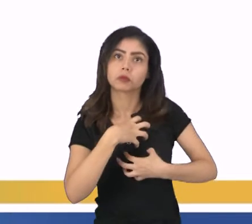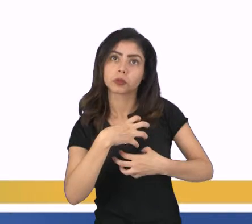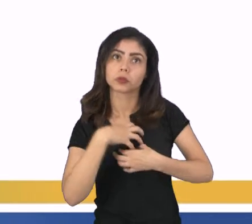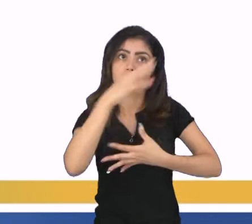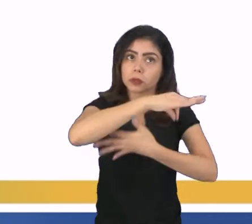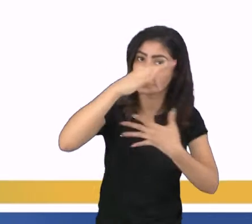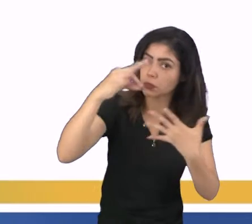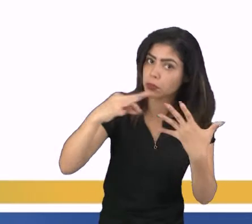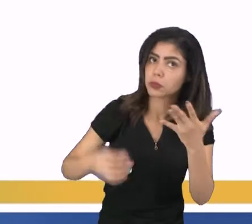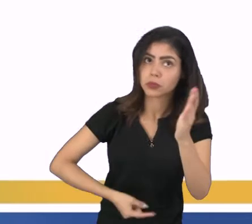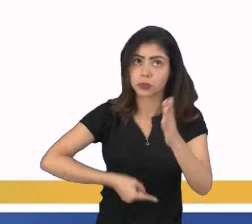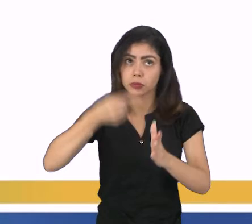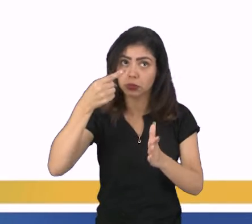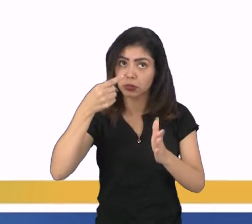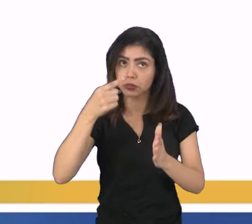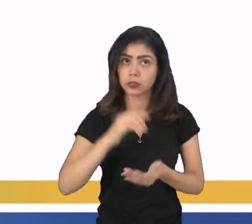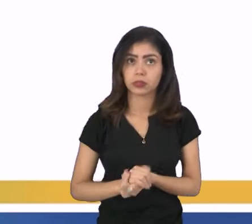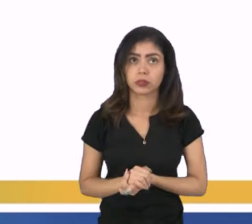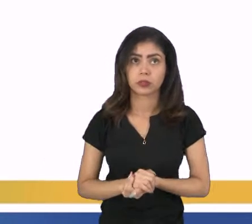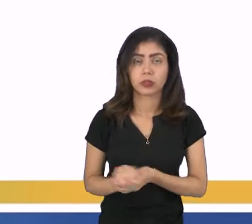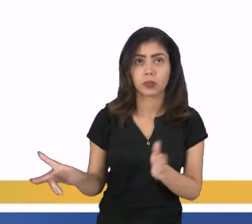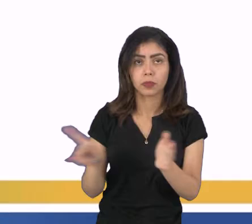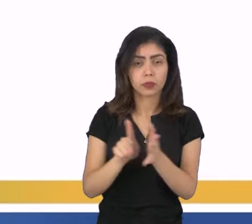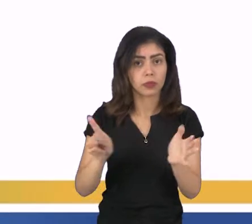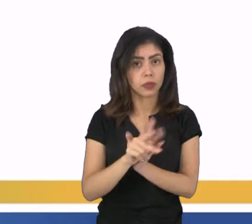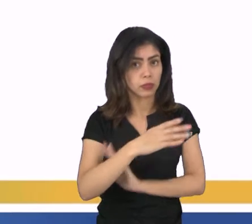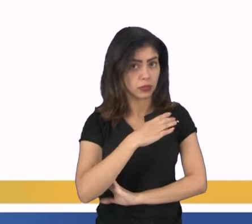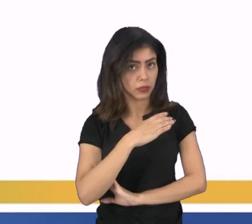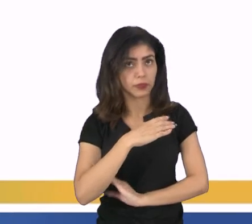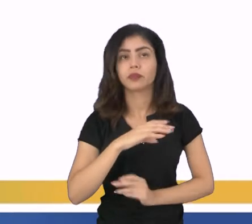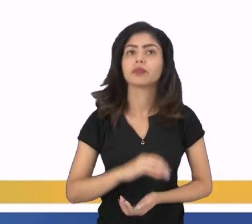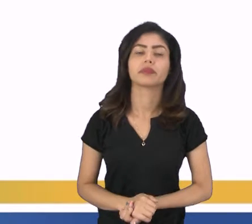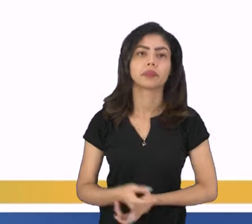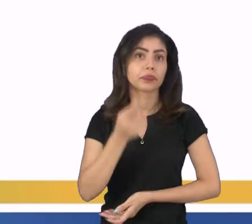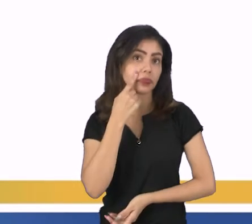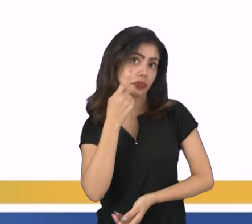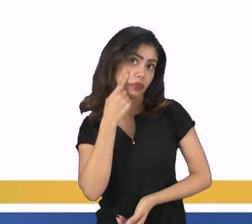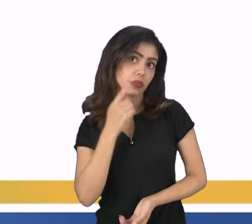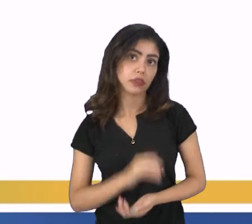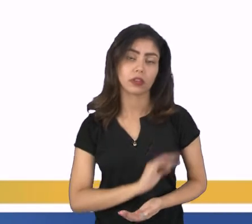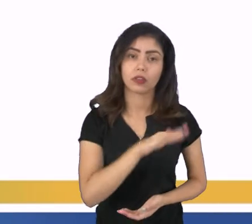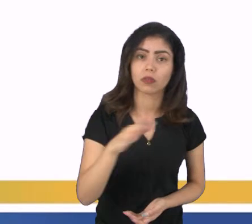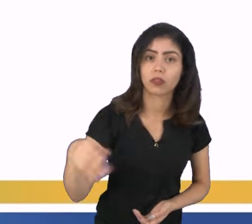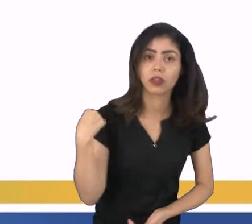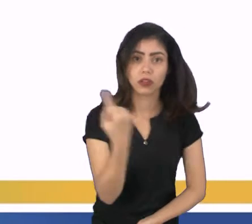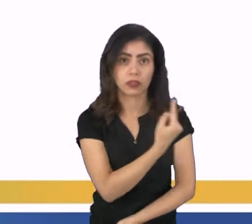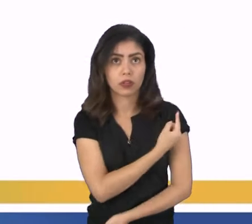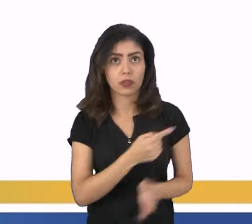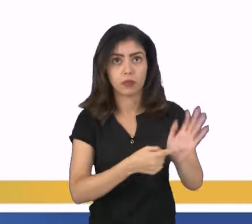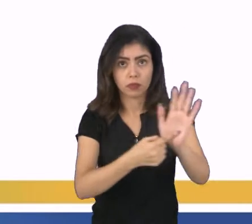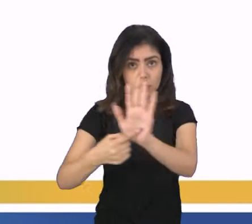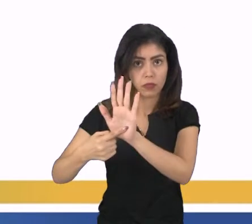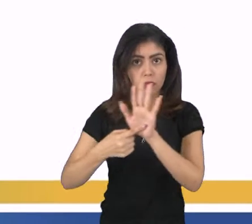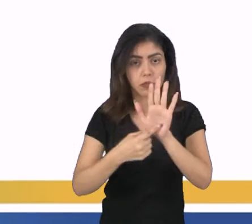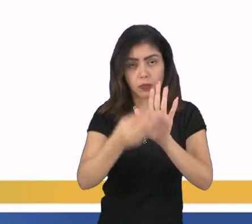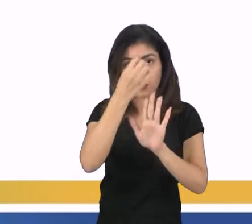serem elementos primários constitutivos da cidade. Então, olha só, quando a gente